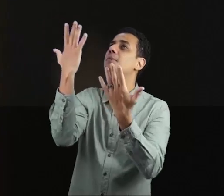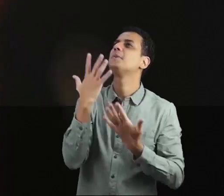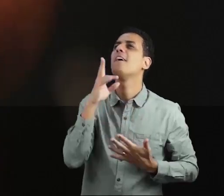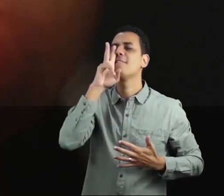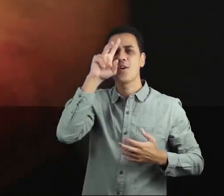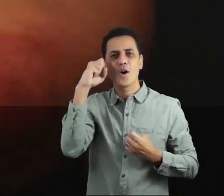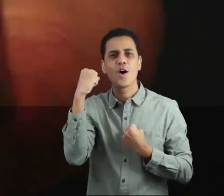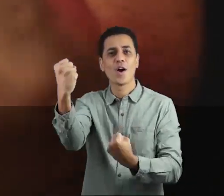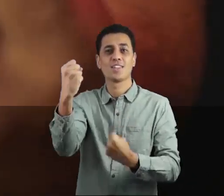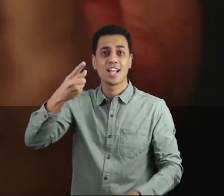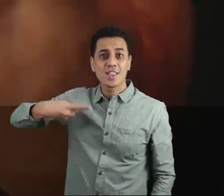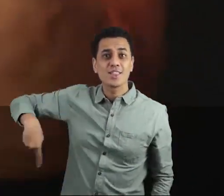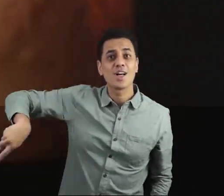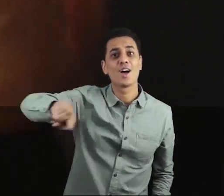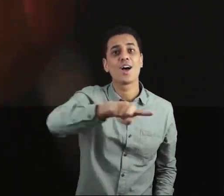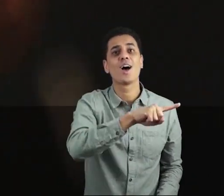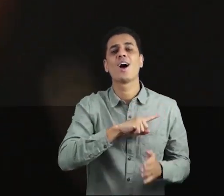sempre, dá